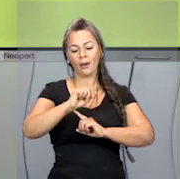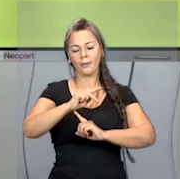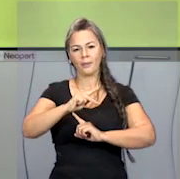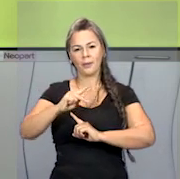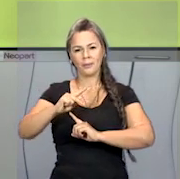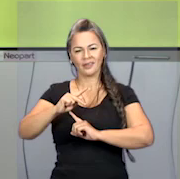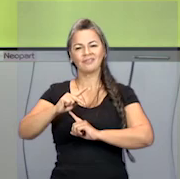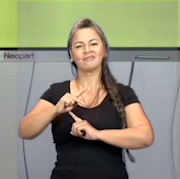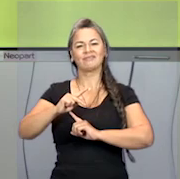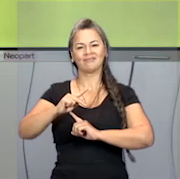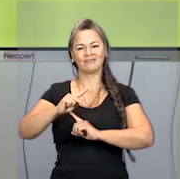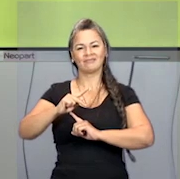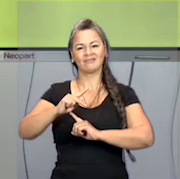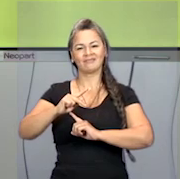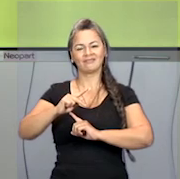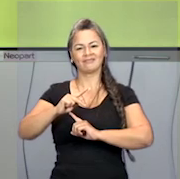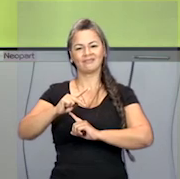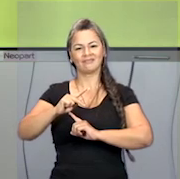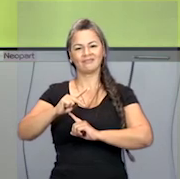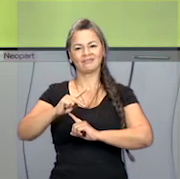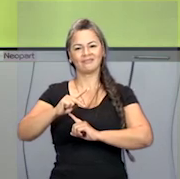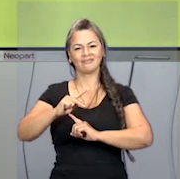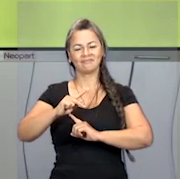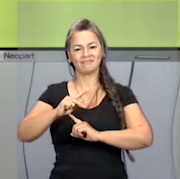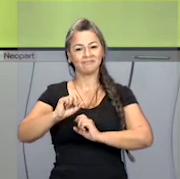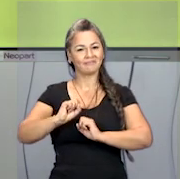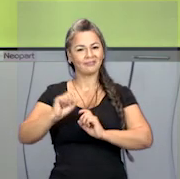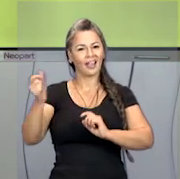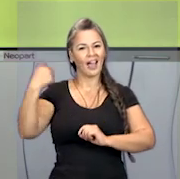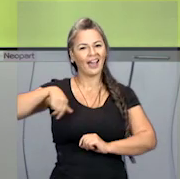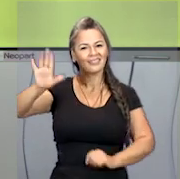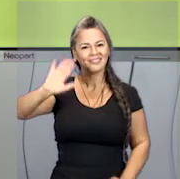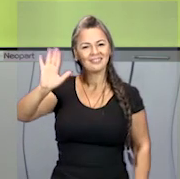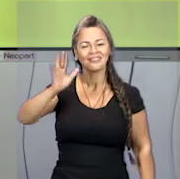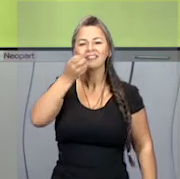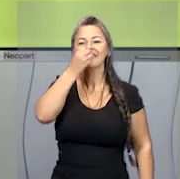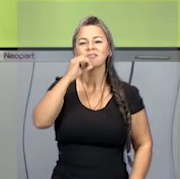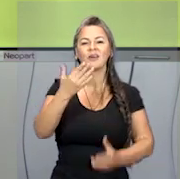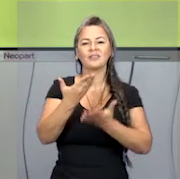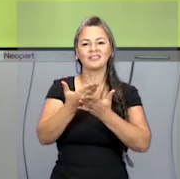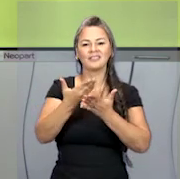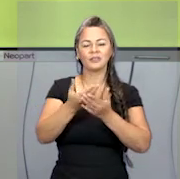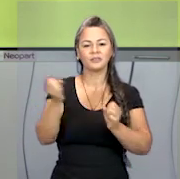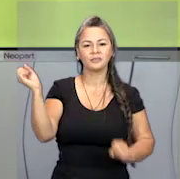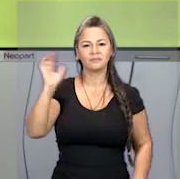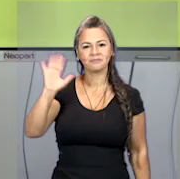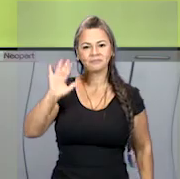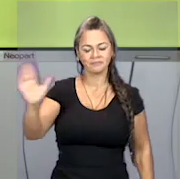Sociologia no aplicativo Conexão 2.0. Até a próxima, bons estudos!